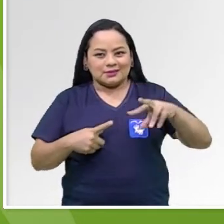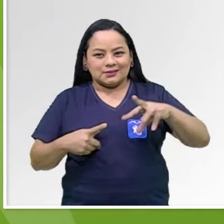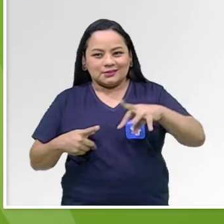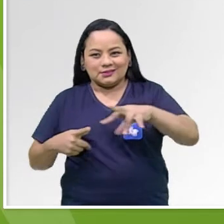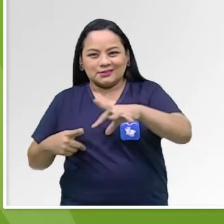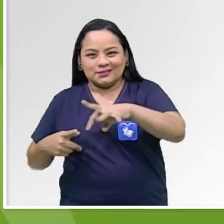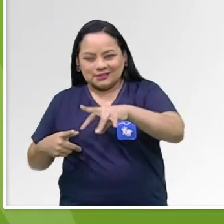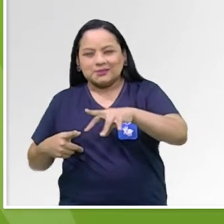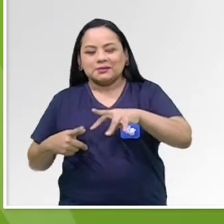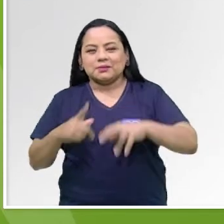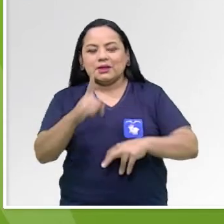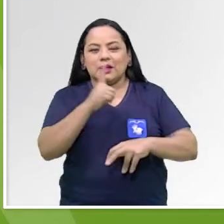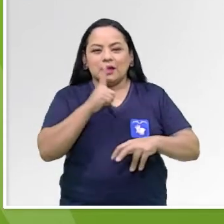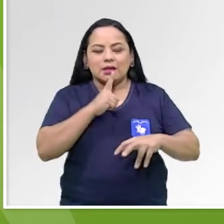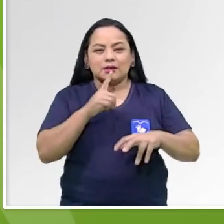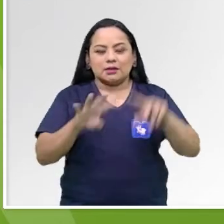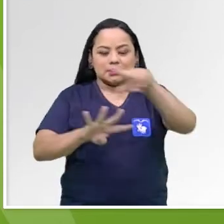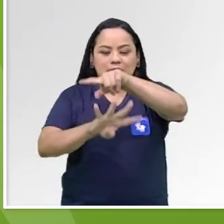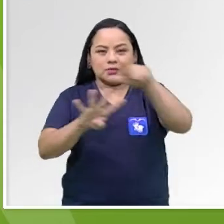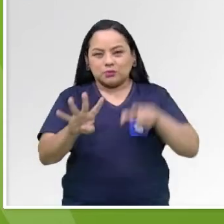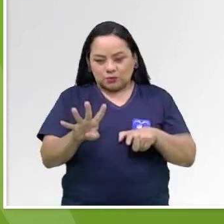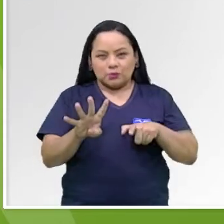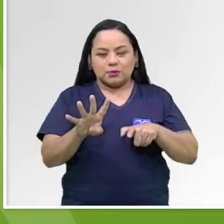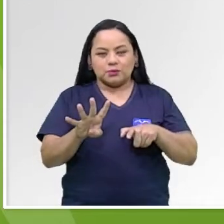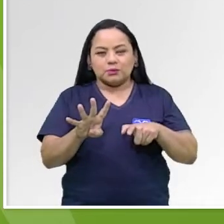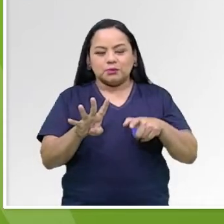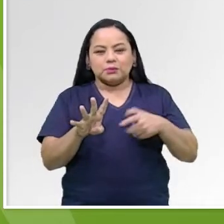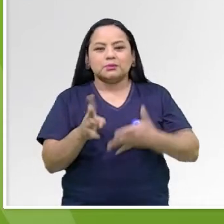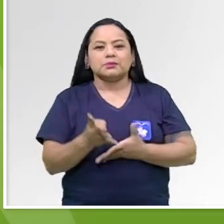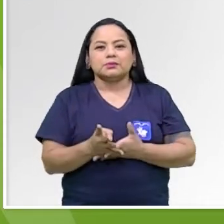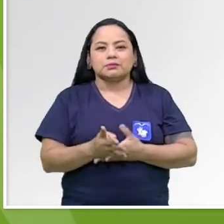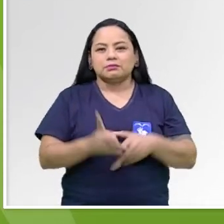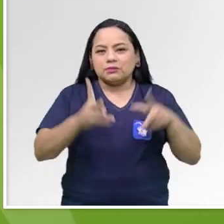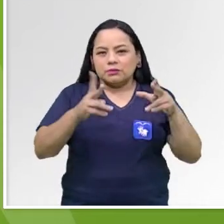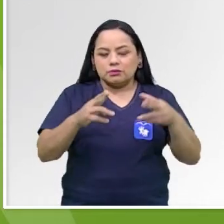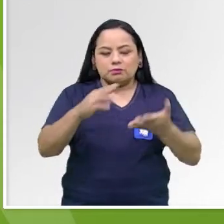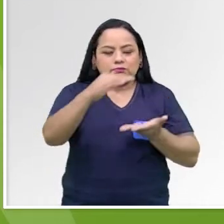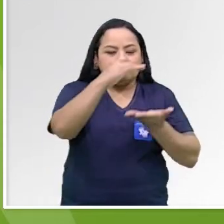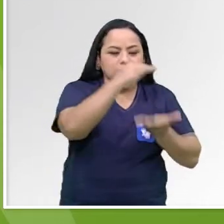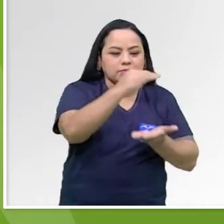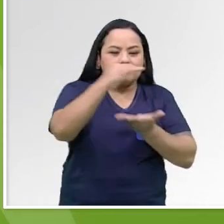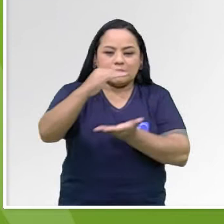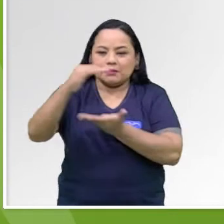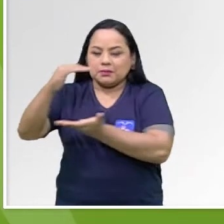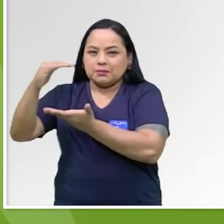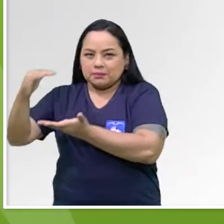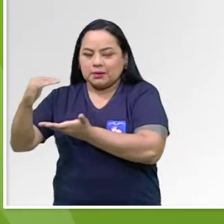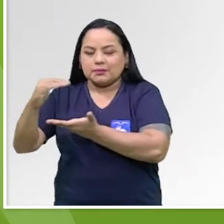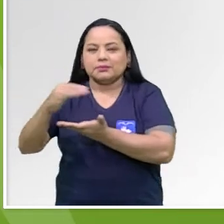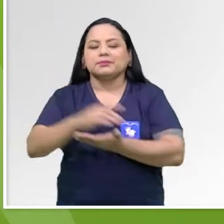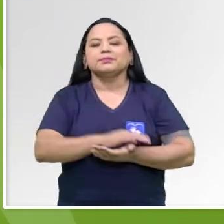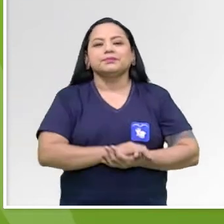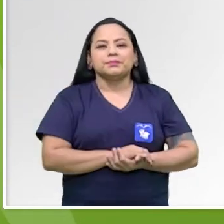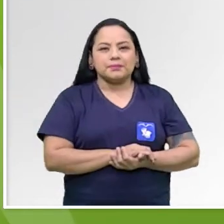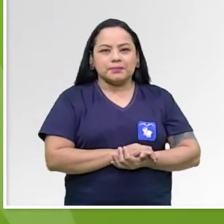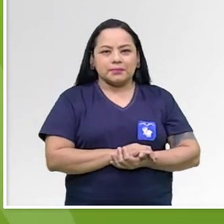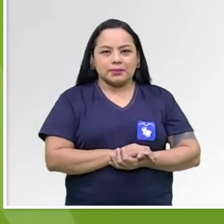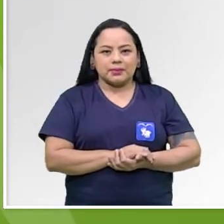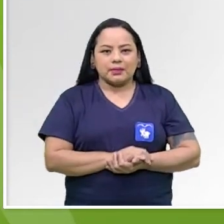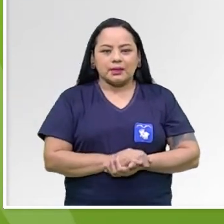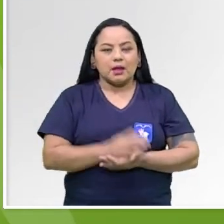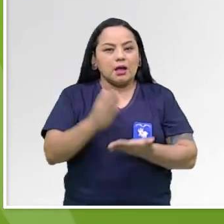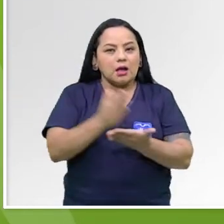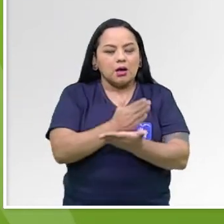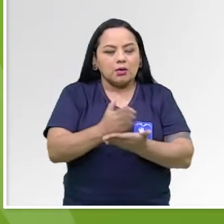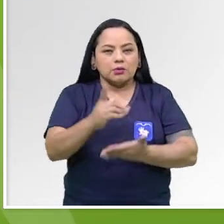né? Então, eles têm as quatro patas basicamente do mesmo tamanho, a maioria dos mamíferos, tá? E alguns